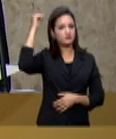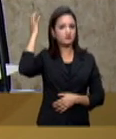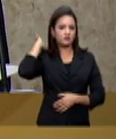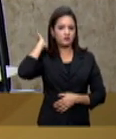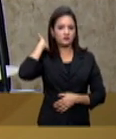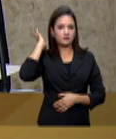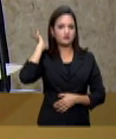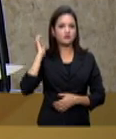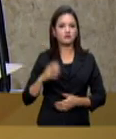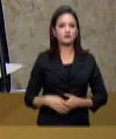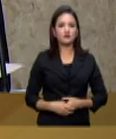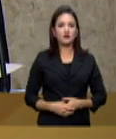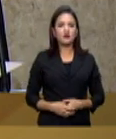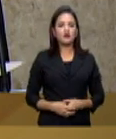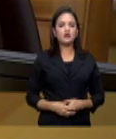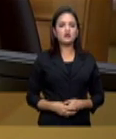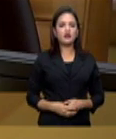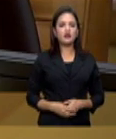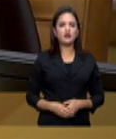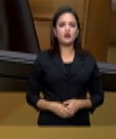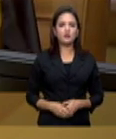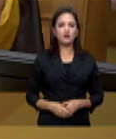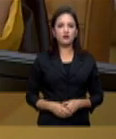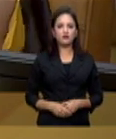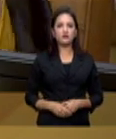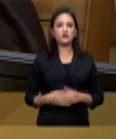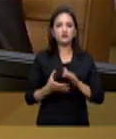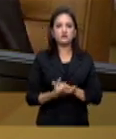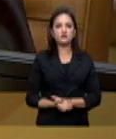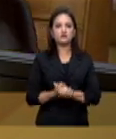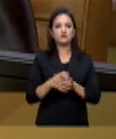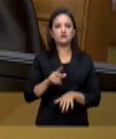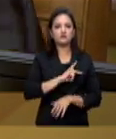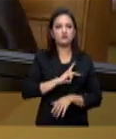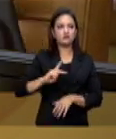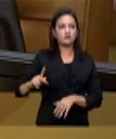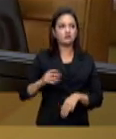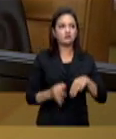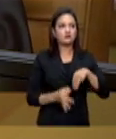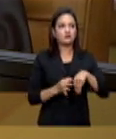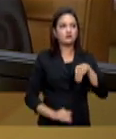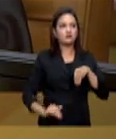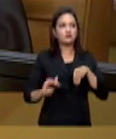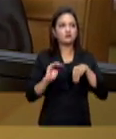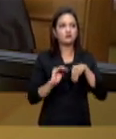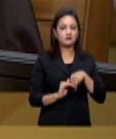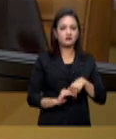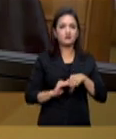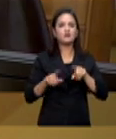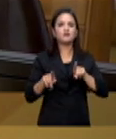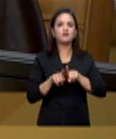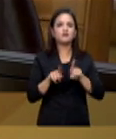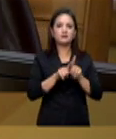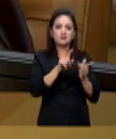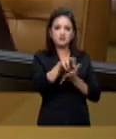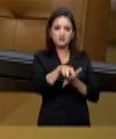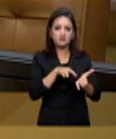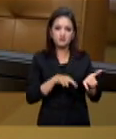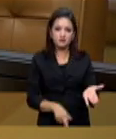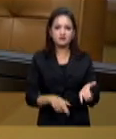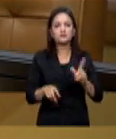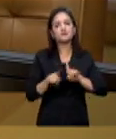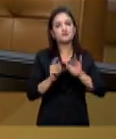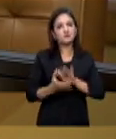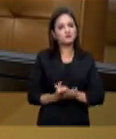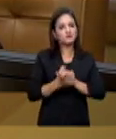Weber. Senhor presidente, senhoras e senhores ministros, em especial o senhor relator, nosso decano ministro Gilmar